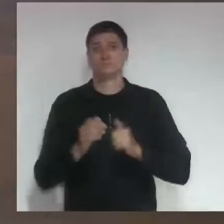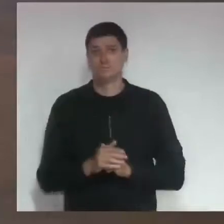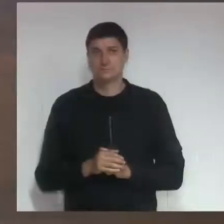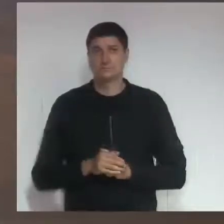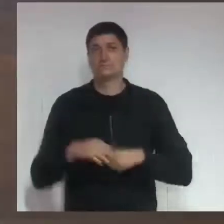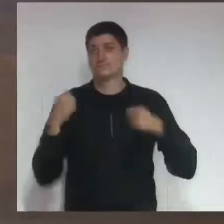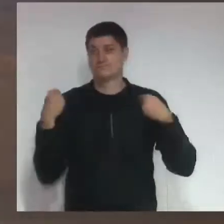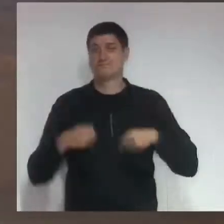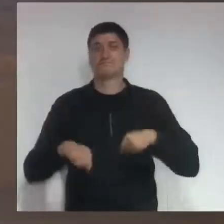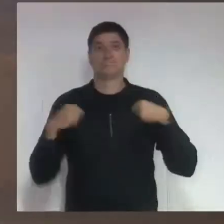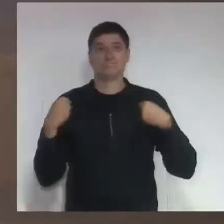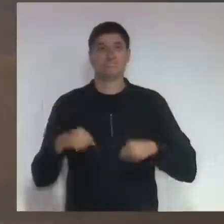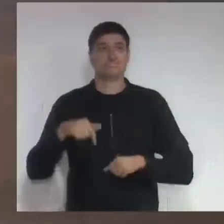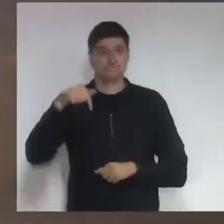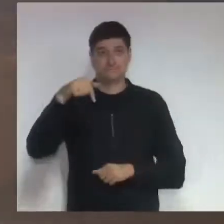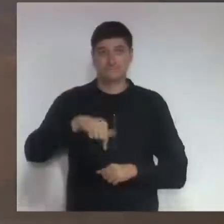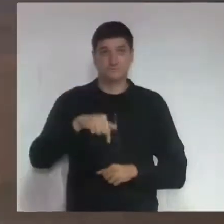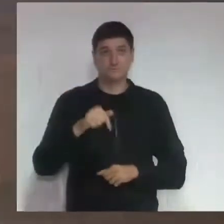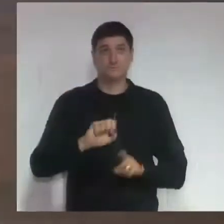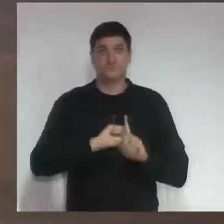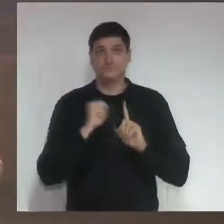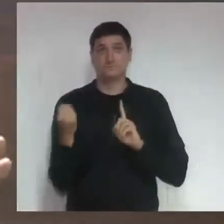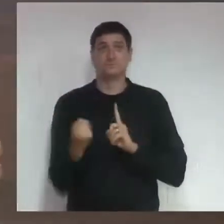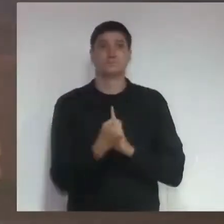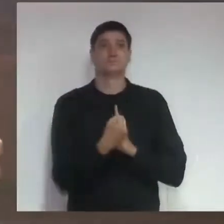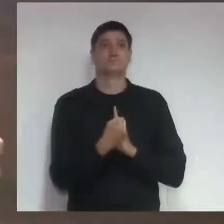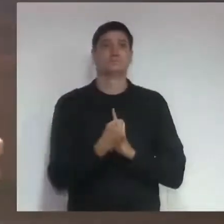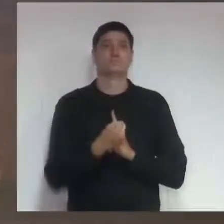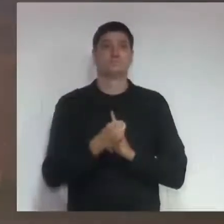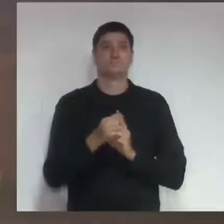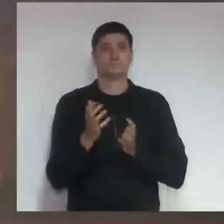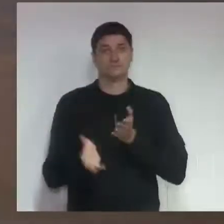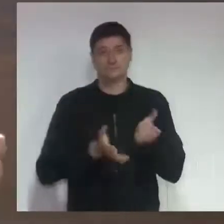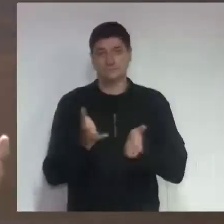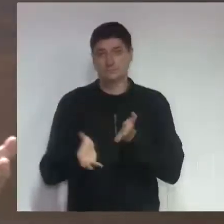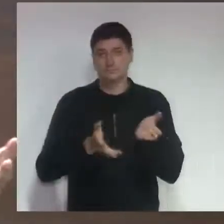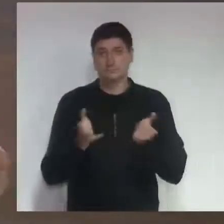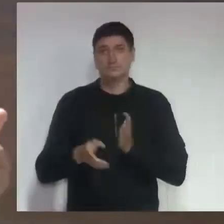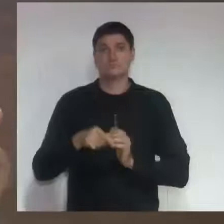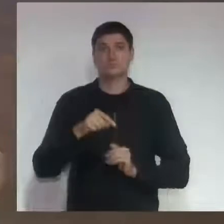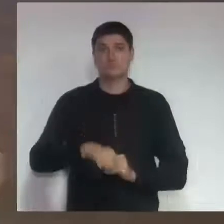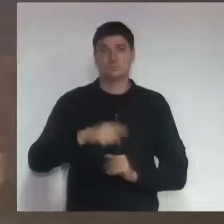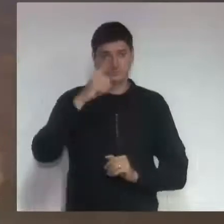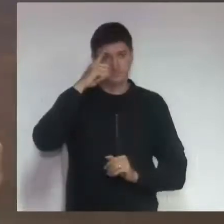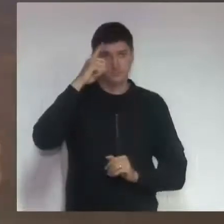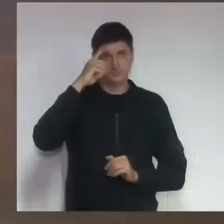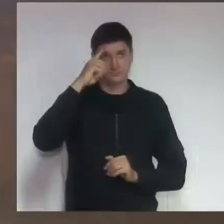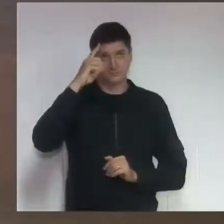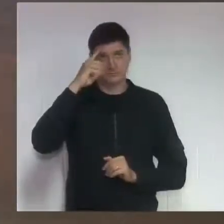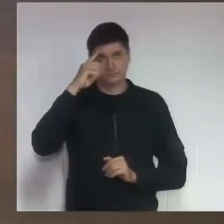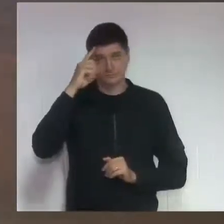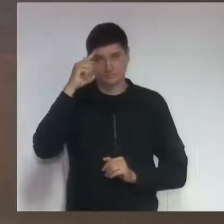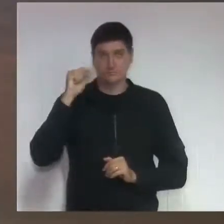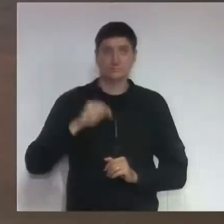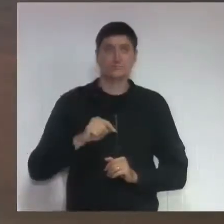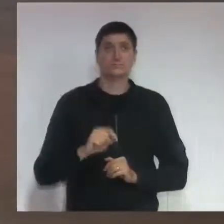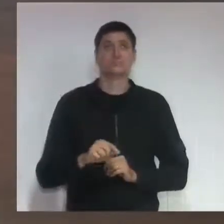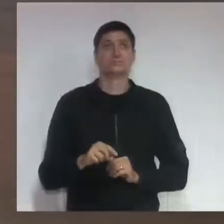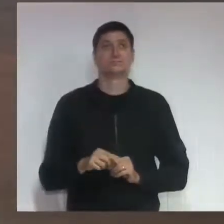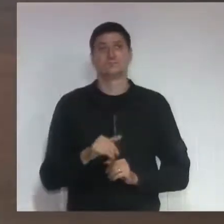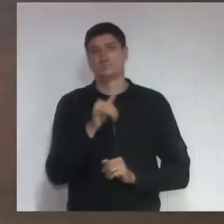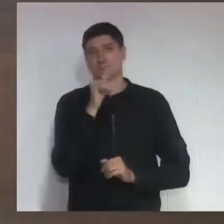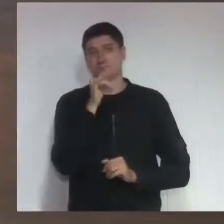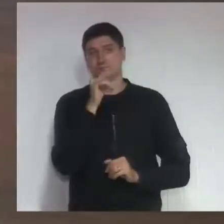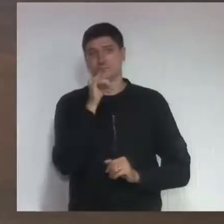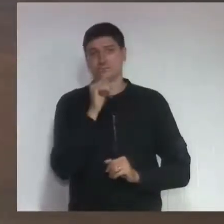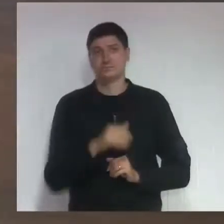ela está presente na nossa sociedade e nós precisamos cuidar para todo tipo de diversidade. E aí, 2